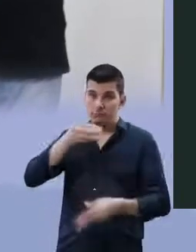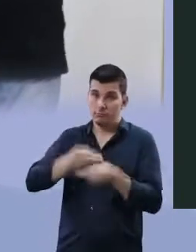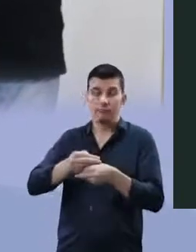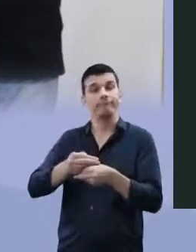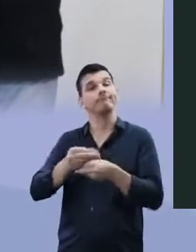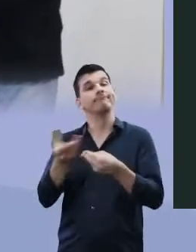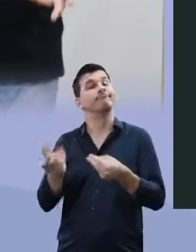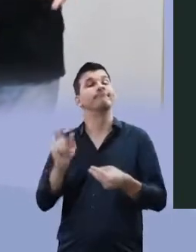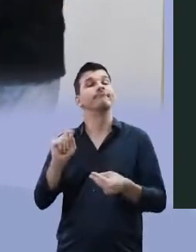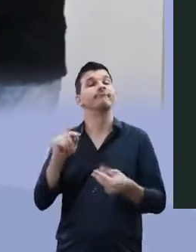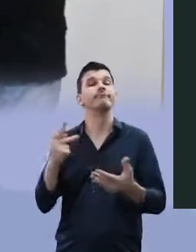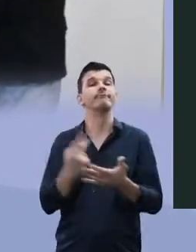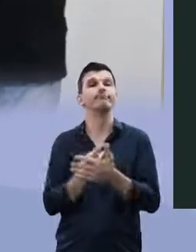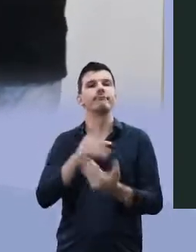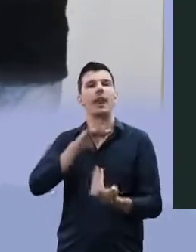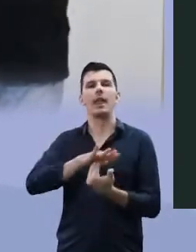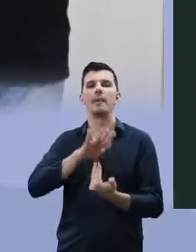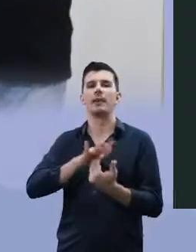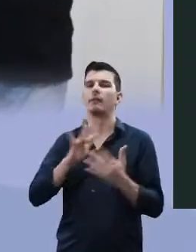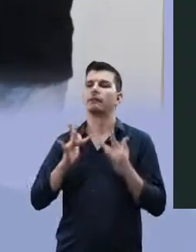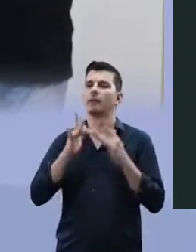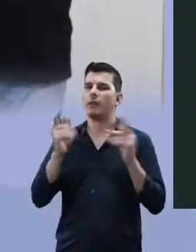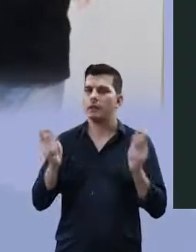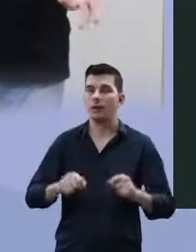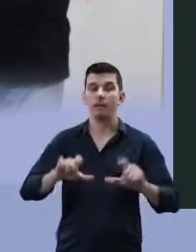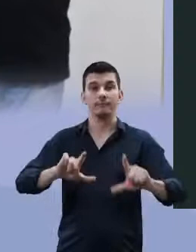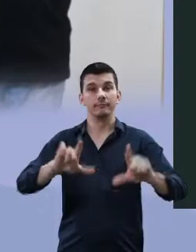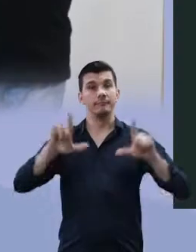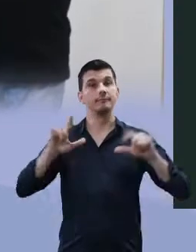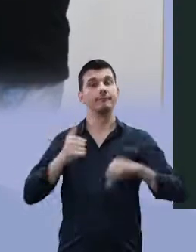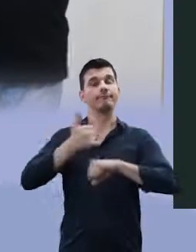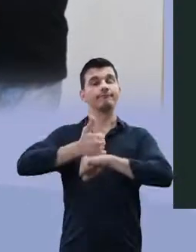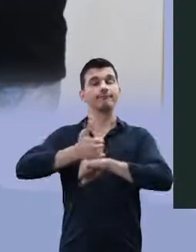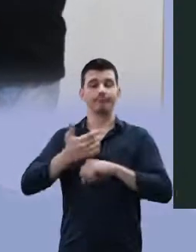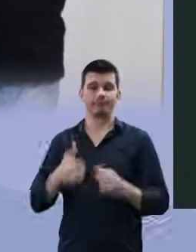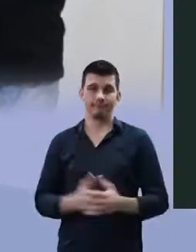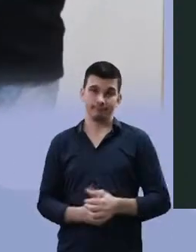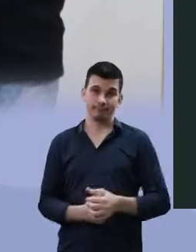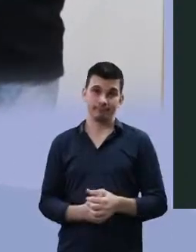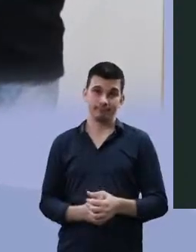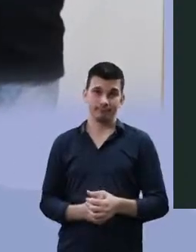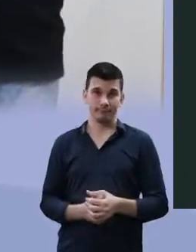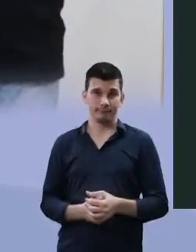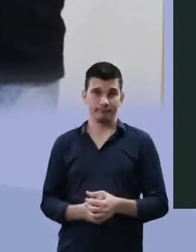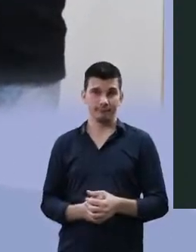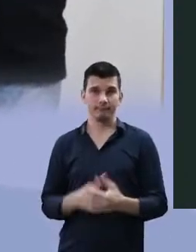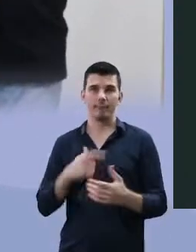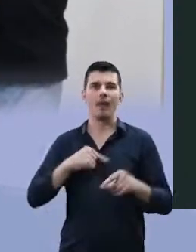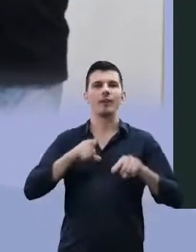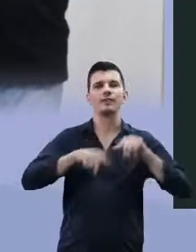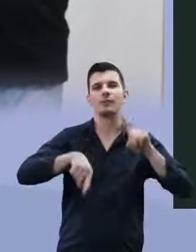as desigualdades no mercado de trabalho, brancos e negros, homens e mulheres, isso é fato.